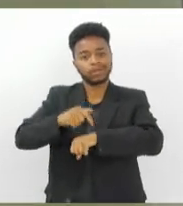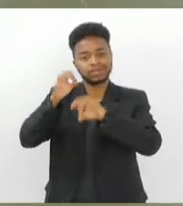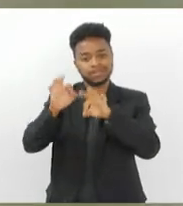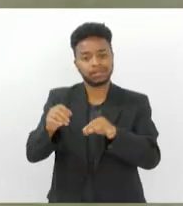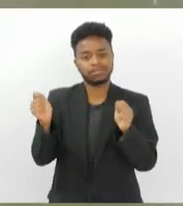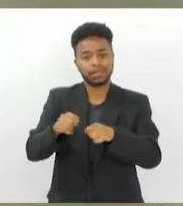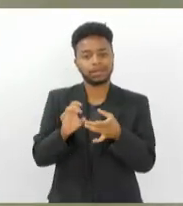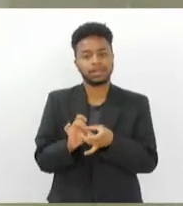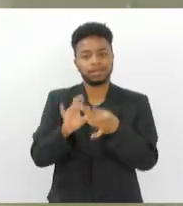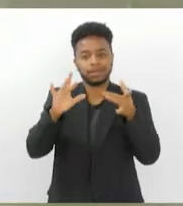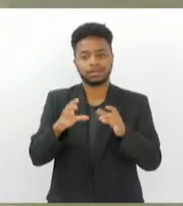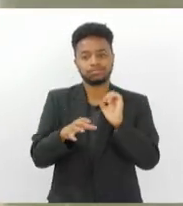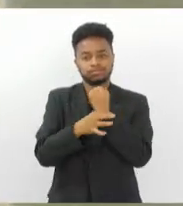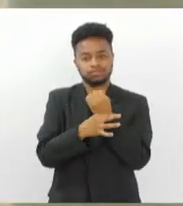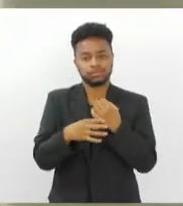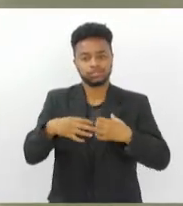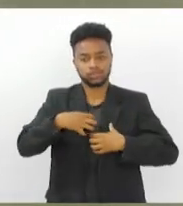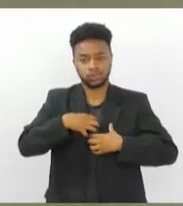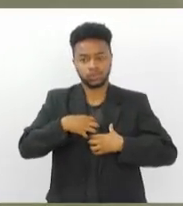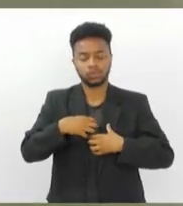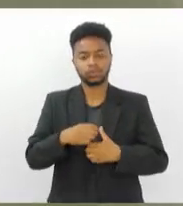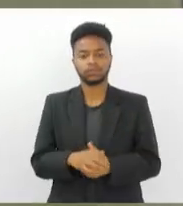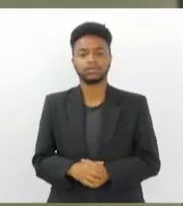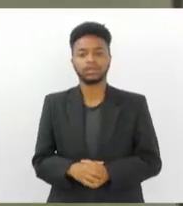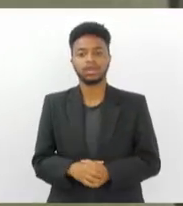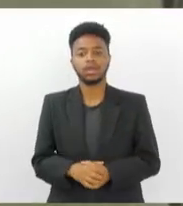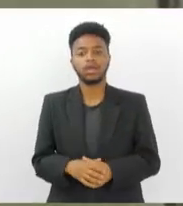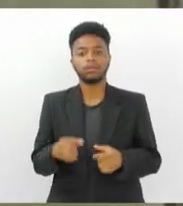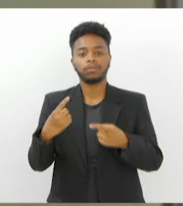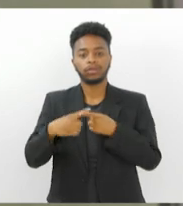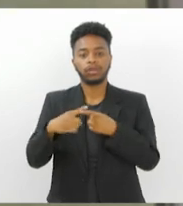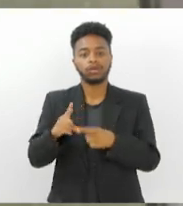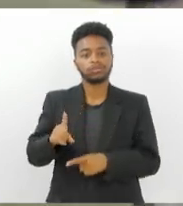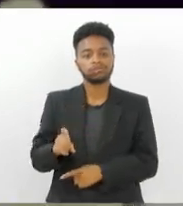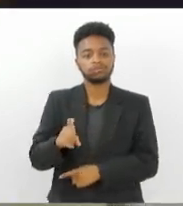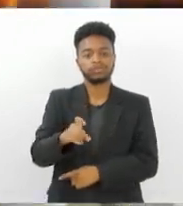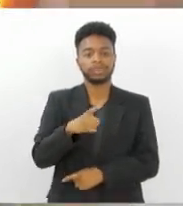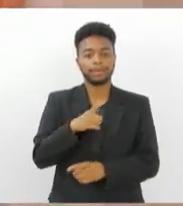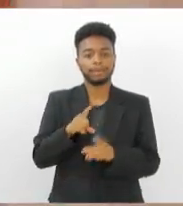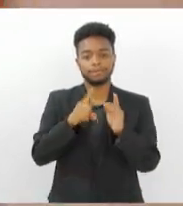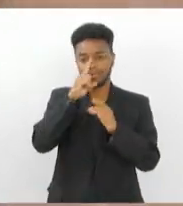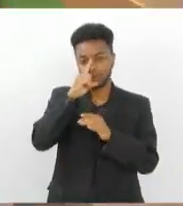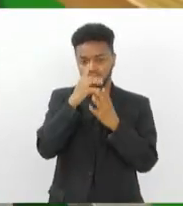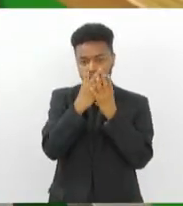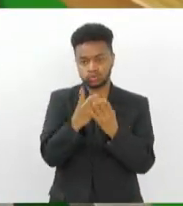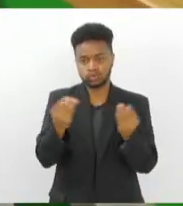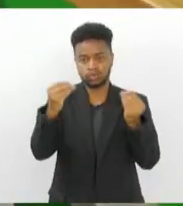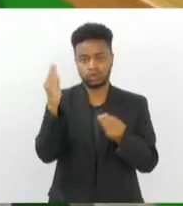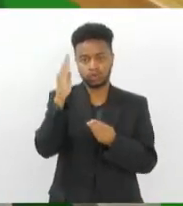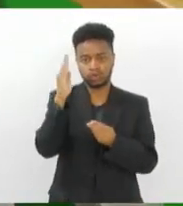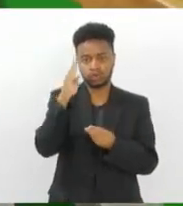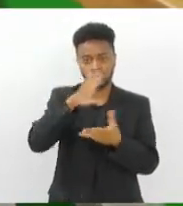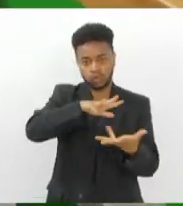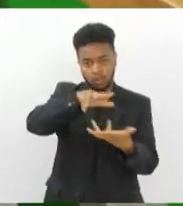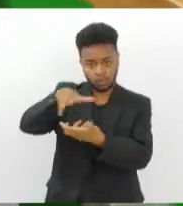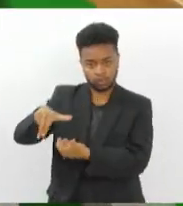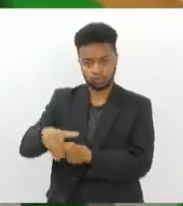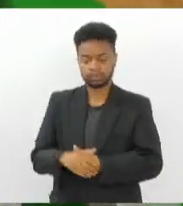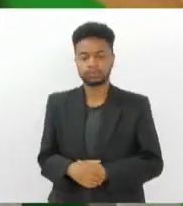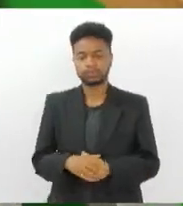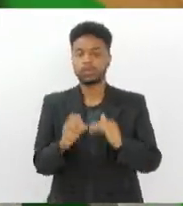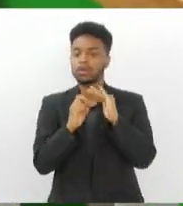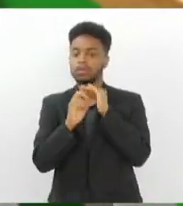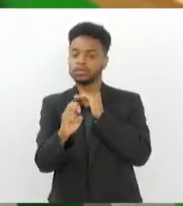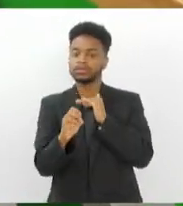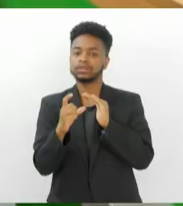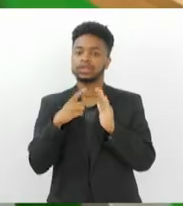segurança os cavalos marinhos estão ameaçados de extinção em todo o planeta metrorio preparou um esquema especial